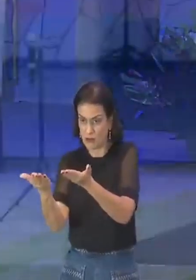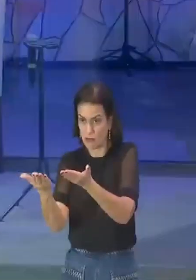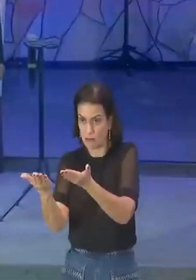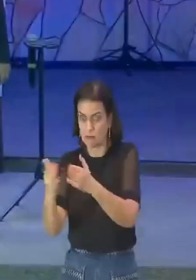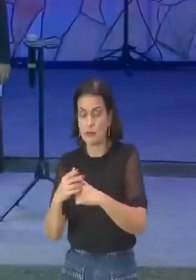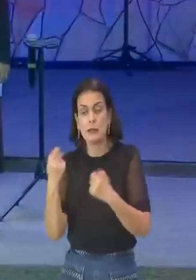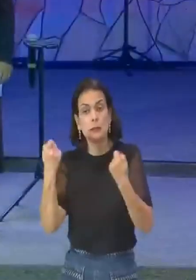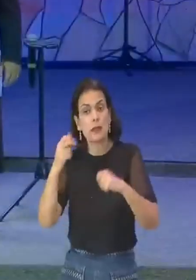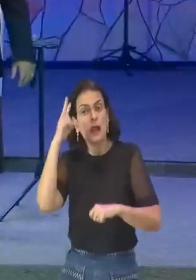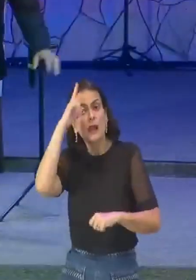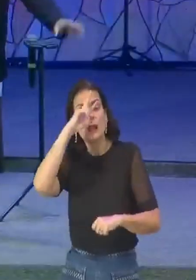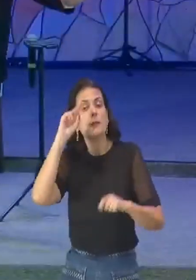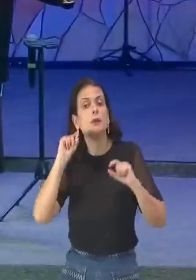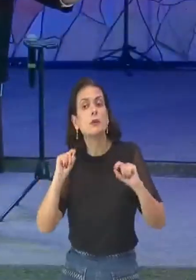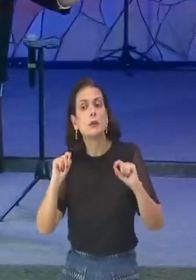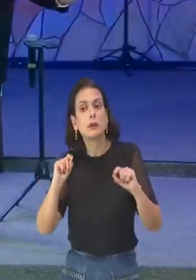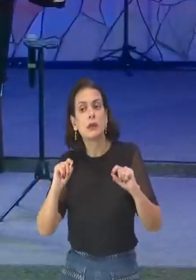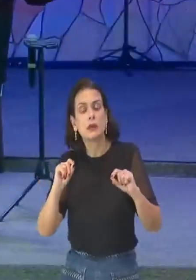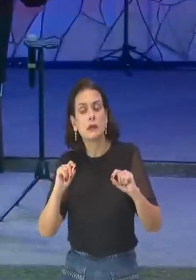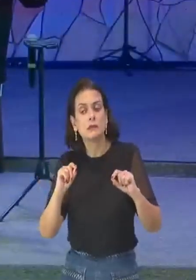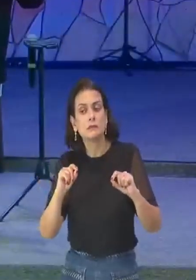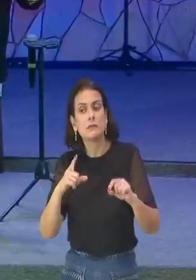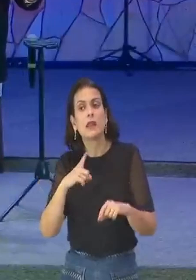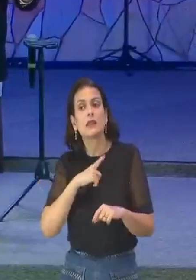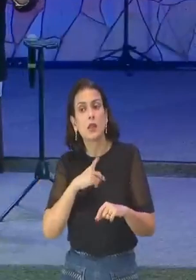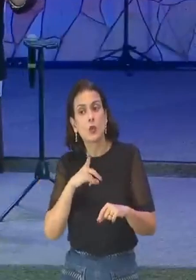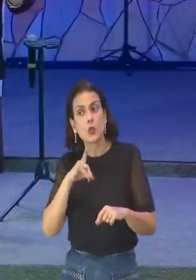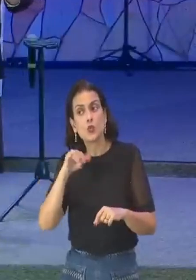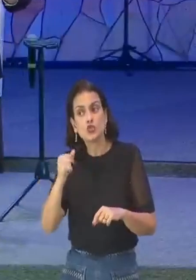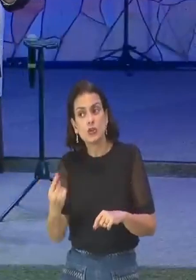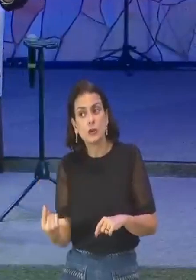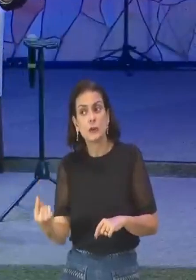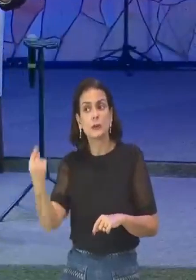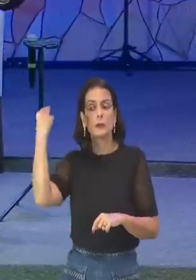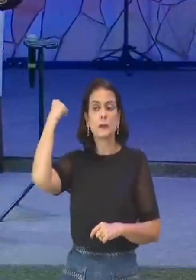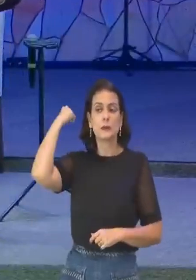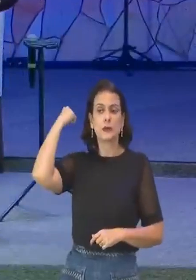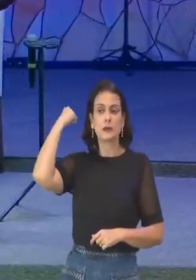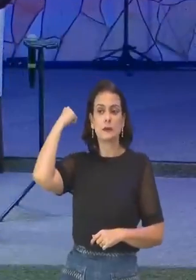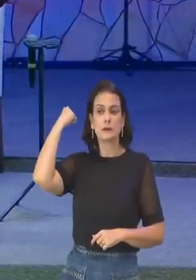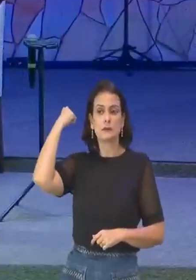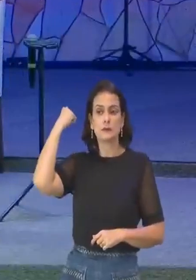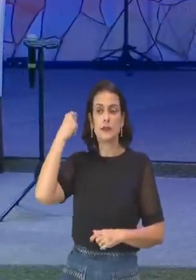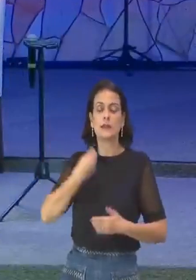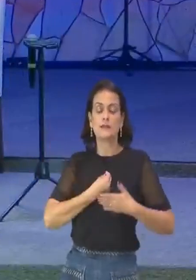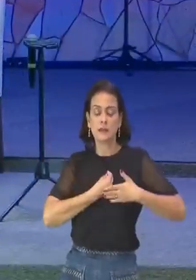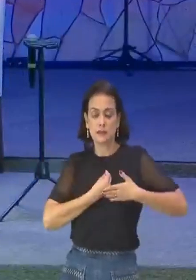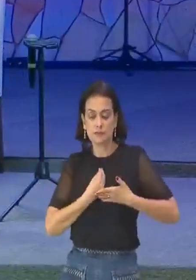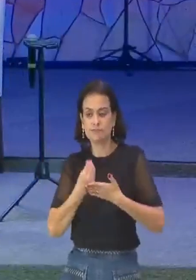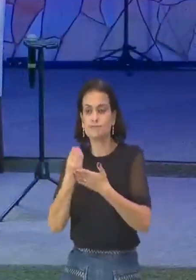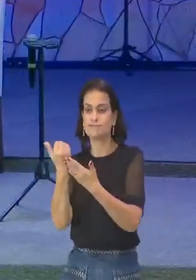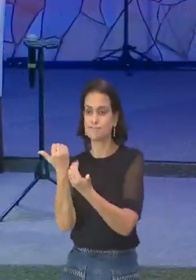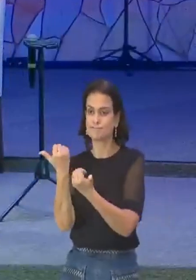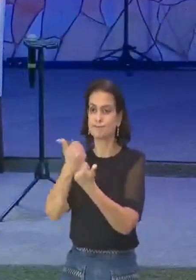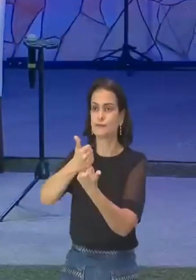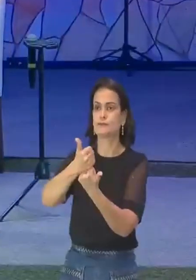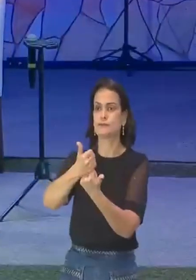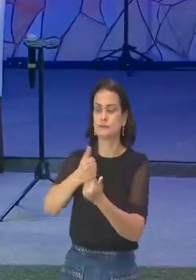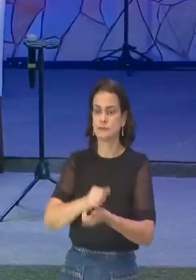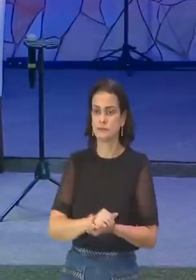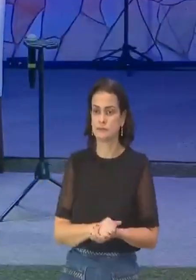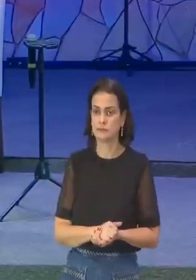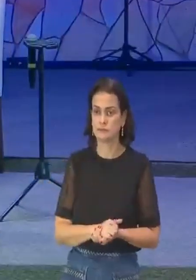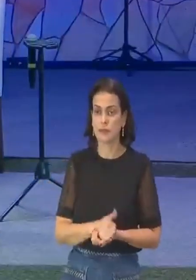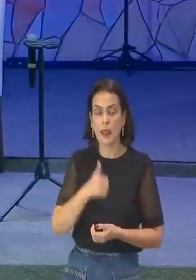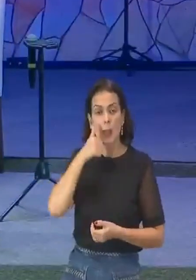você tem que lembrar que alguém, algum dia, se entregou por você.